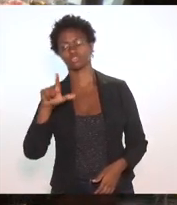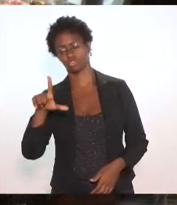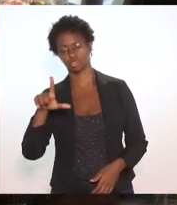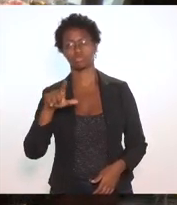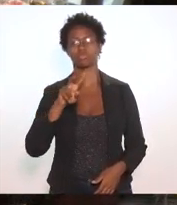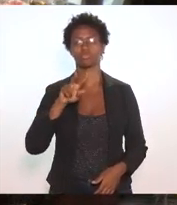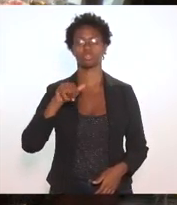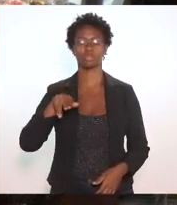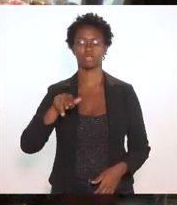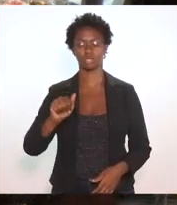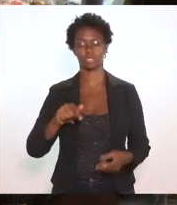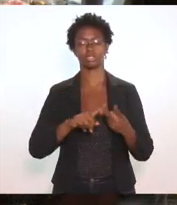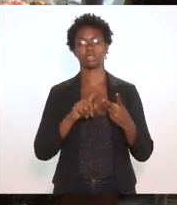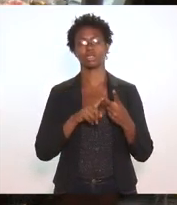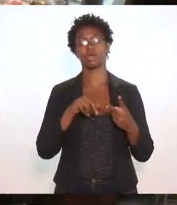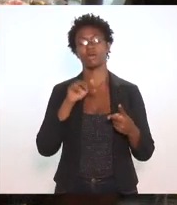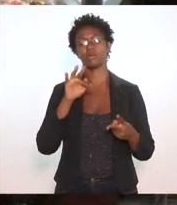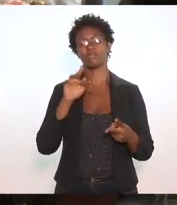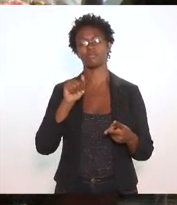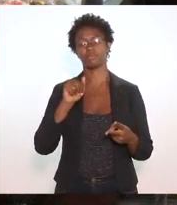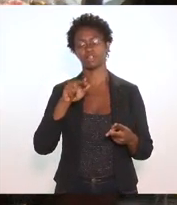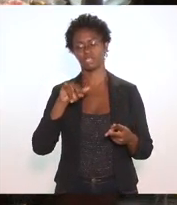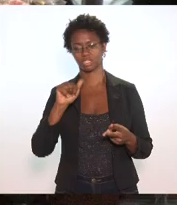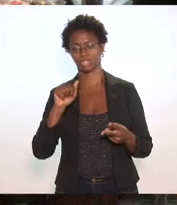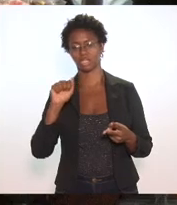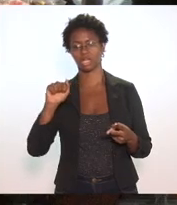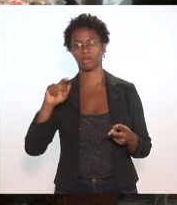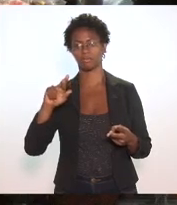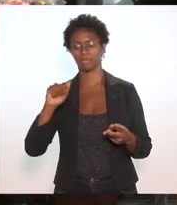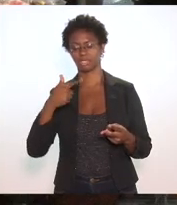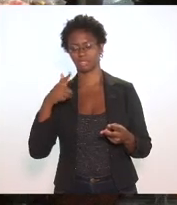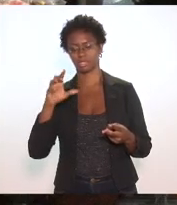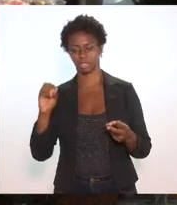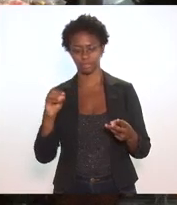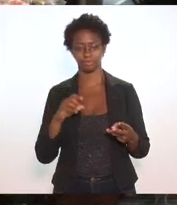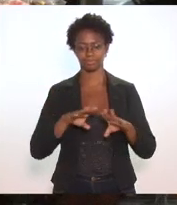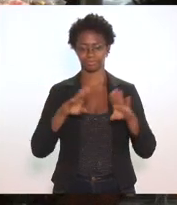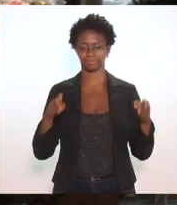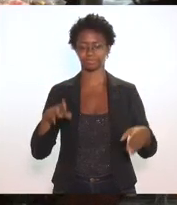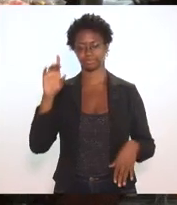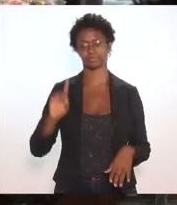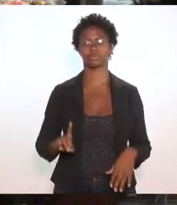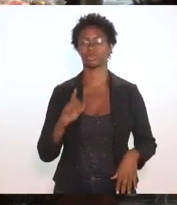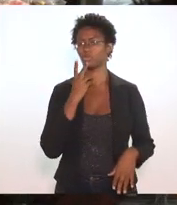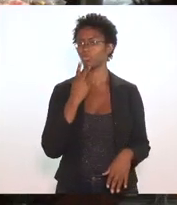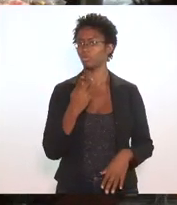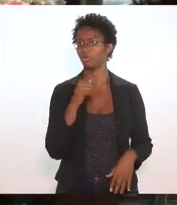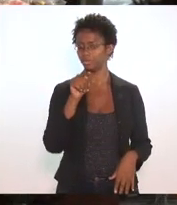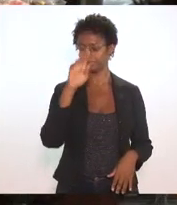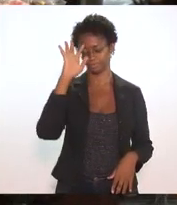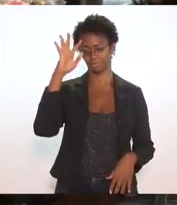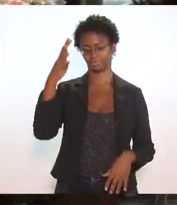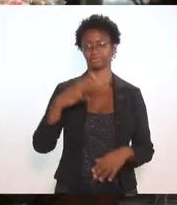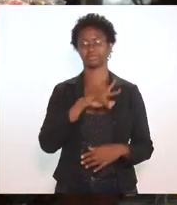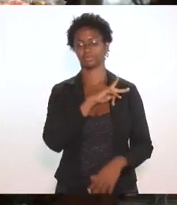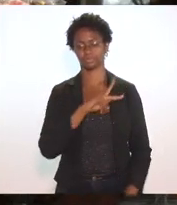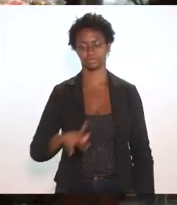Peixoto e galeria Farid Abraão. Pendente de parecer da mesa diretora.